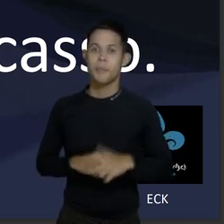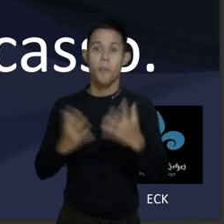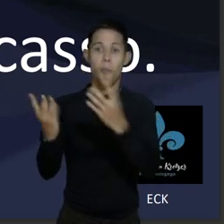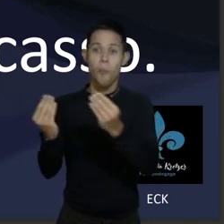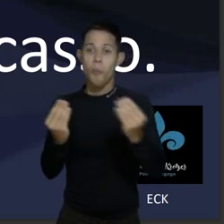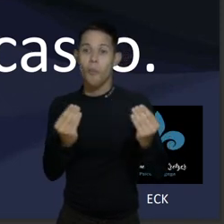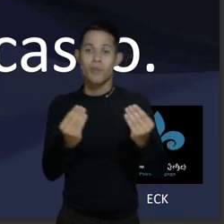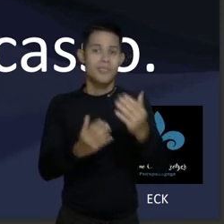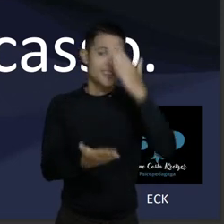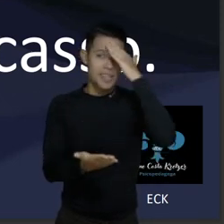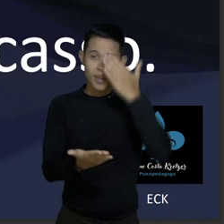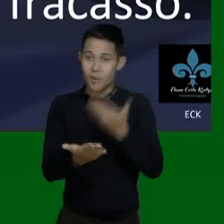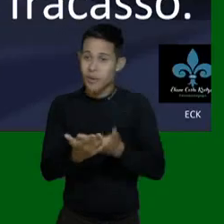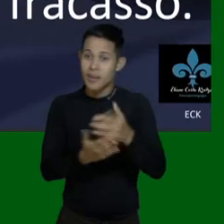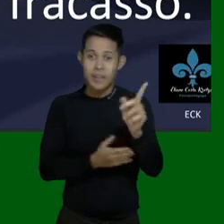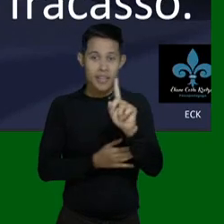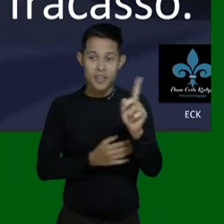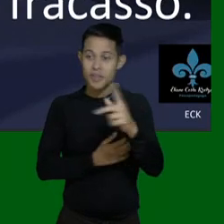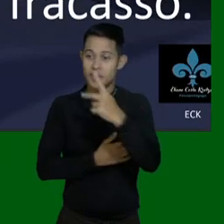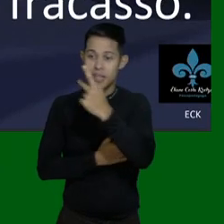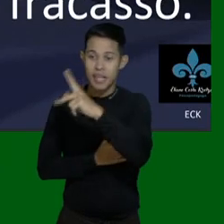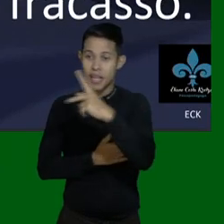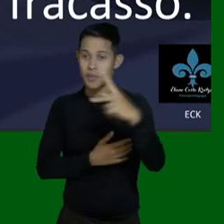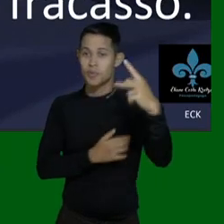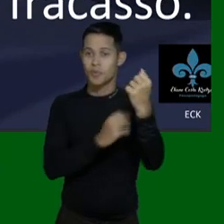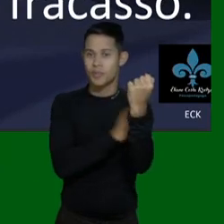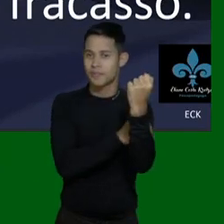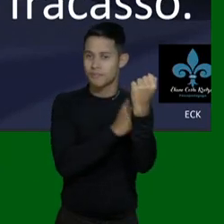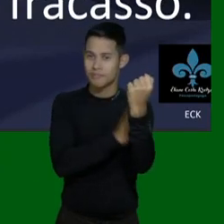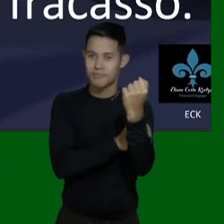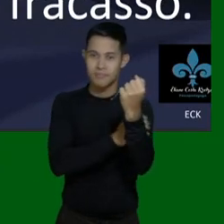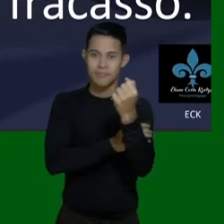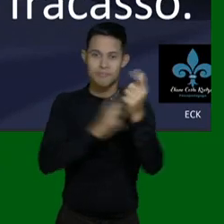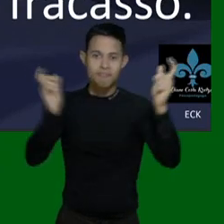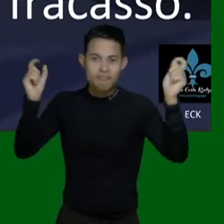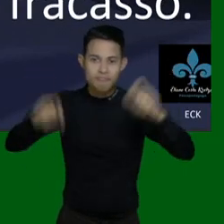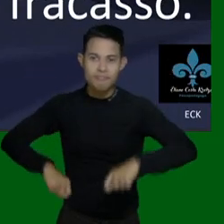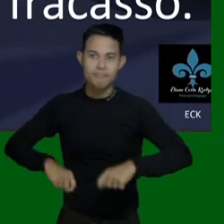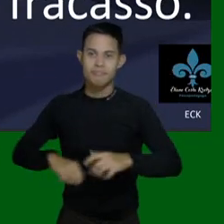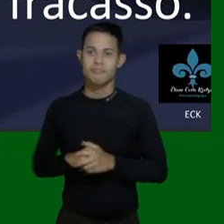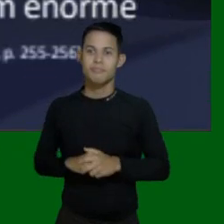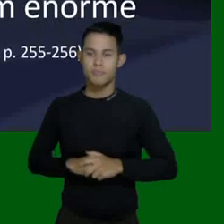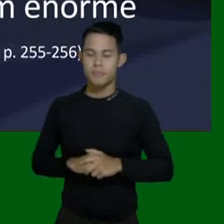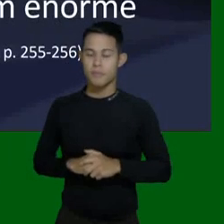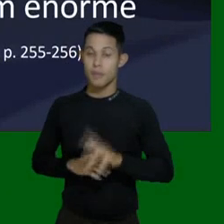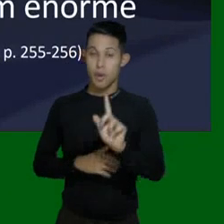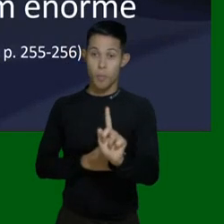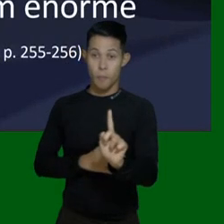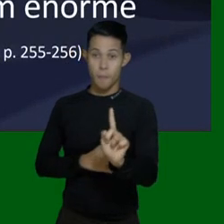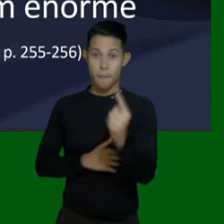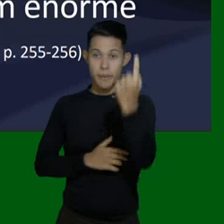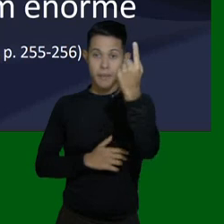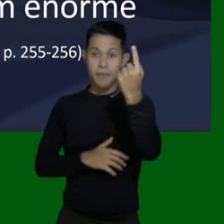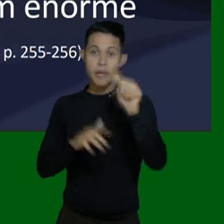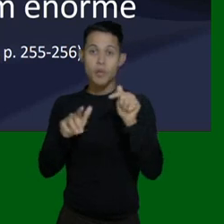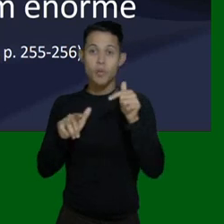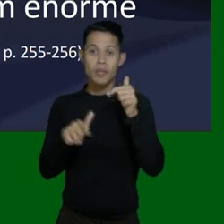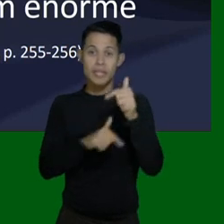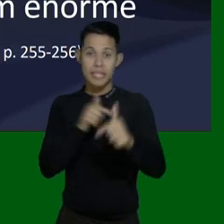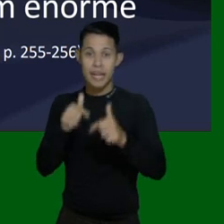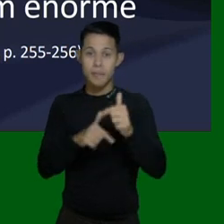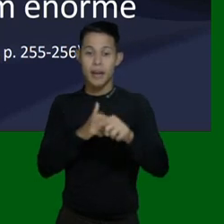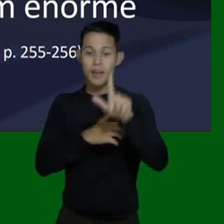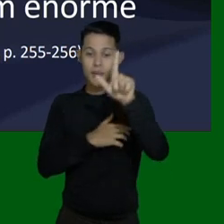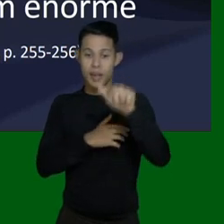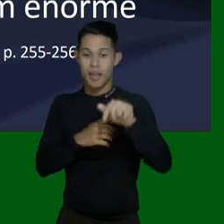desacreditados das suas potencialidades e o primeiro trabalho é fazer com que